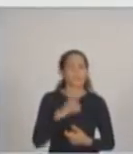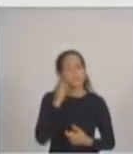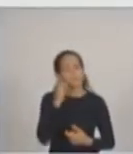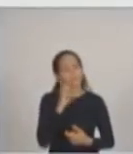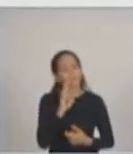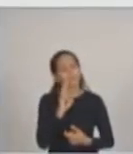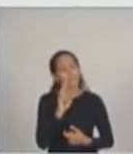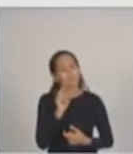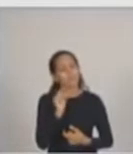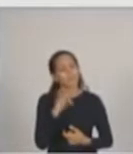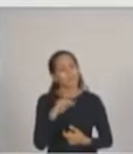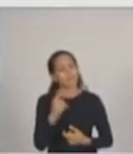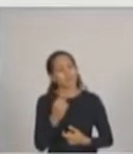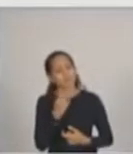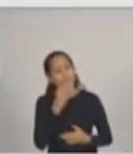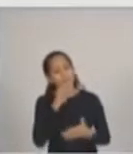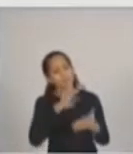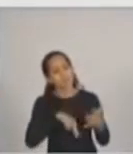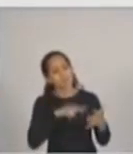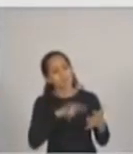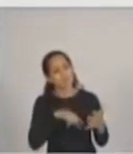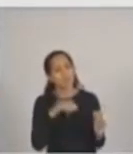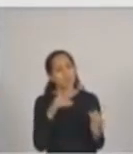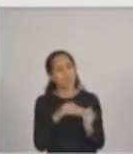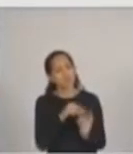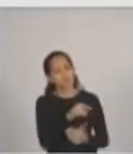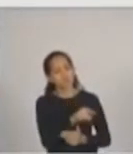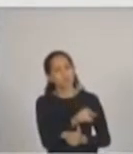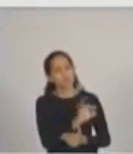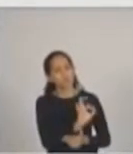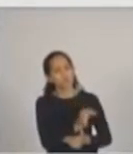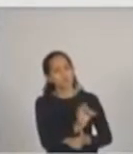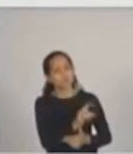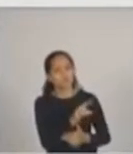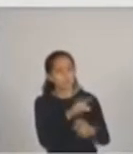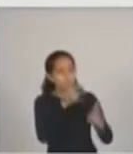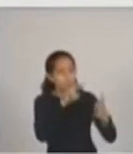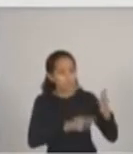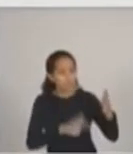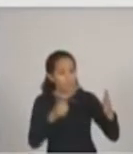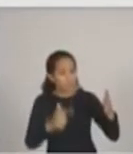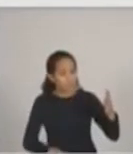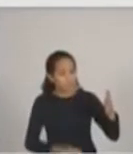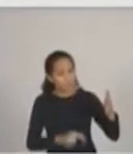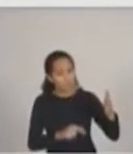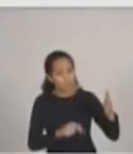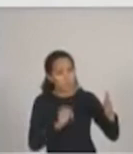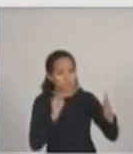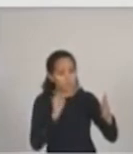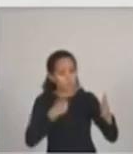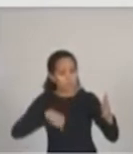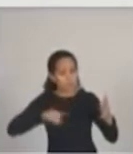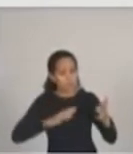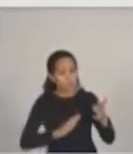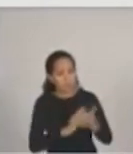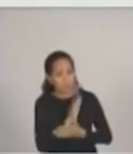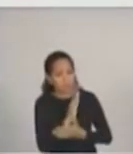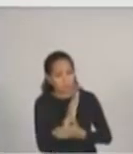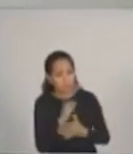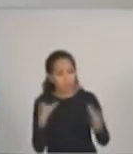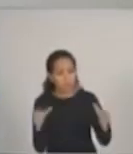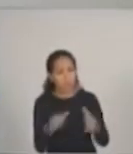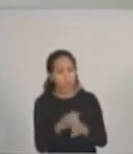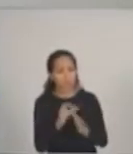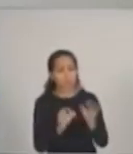Excelência poderia dar uma lida no relatório. Eu concordo com Vossa Excelência. Até porque, se a gente aprova a Comissão de